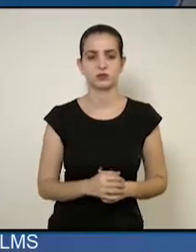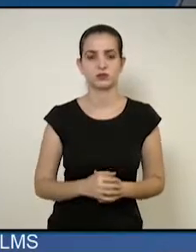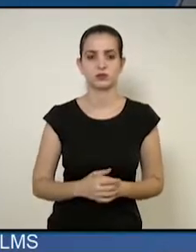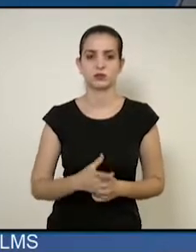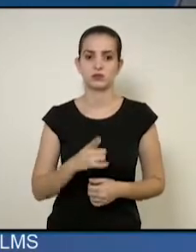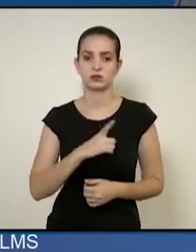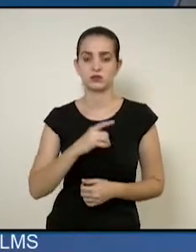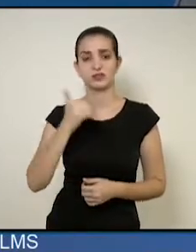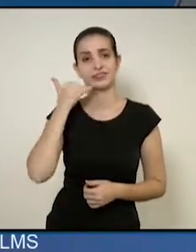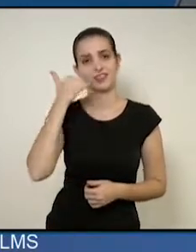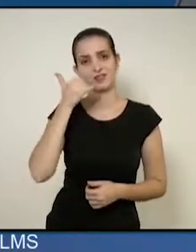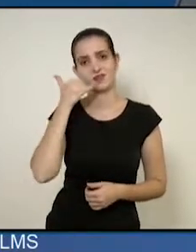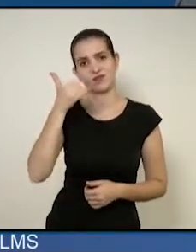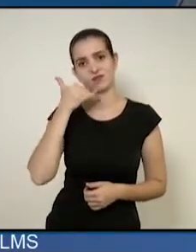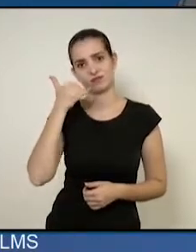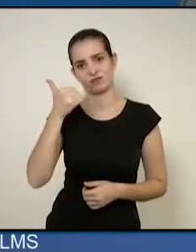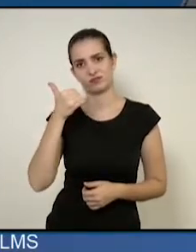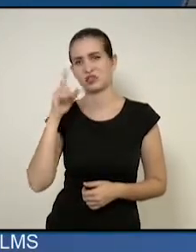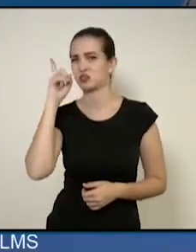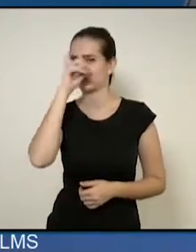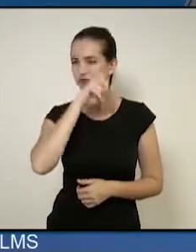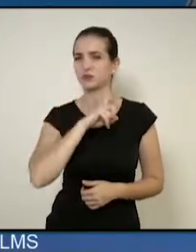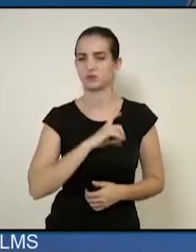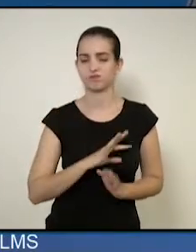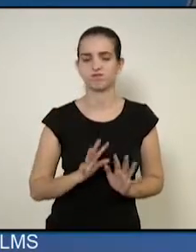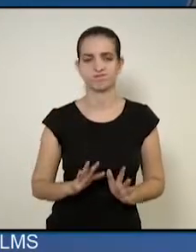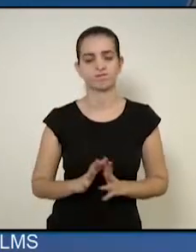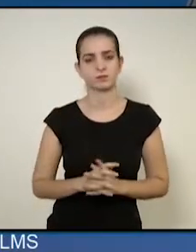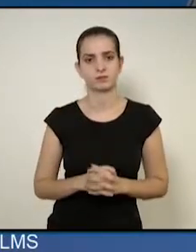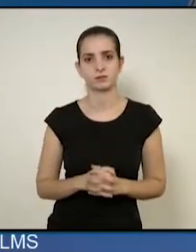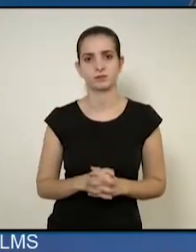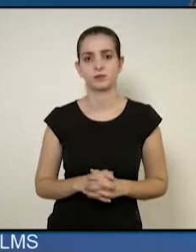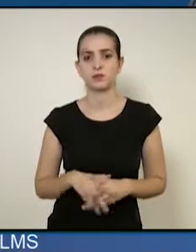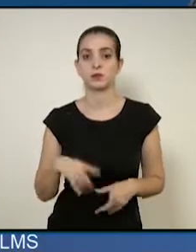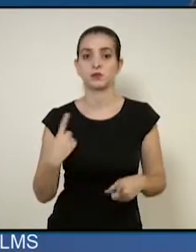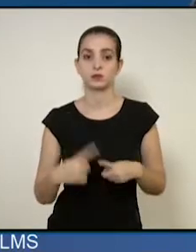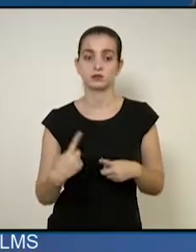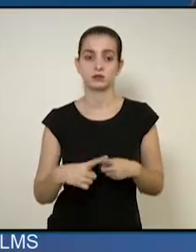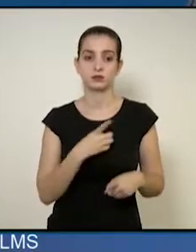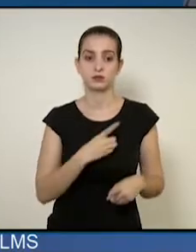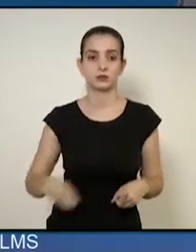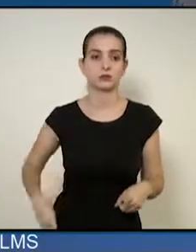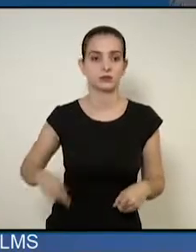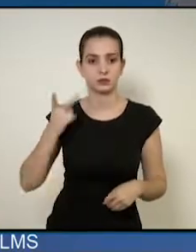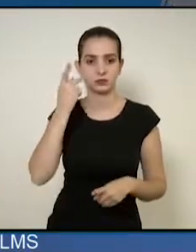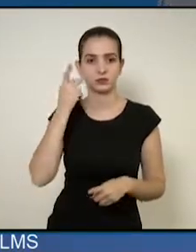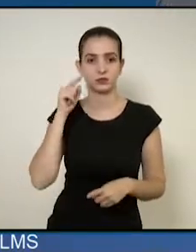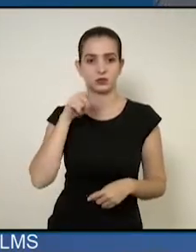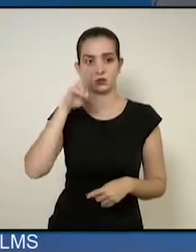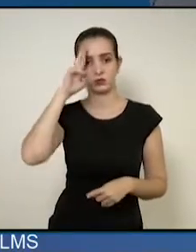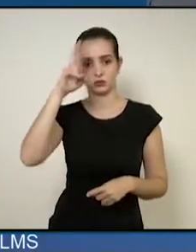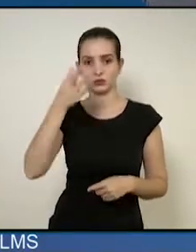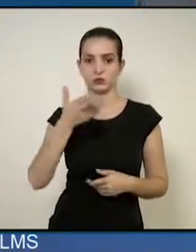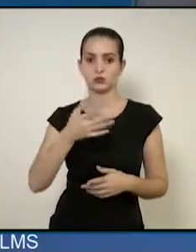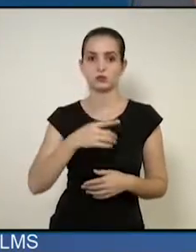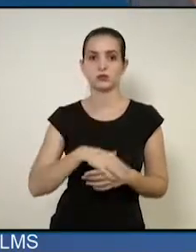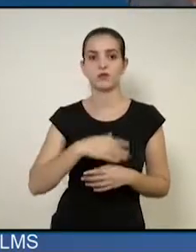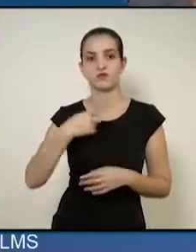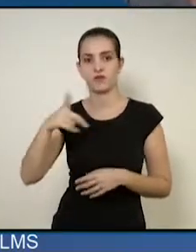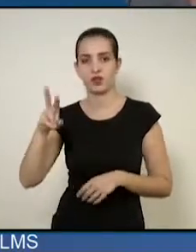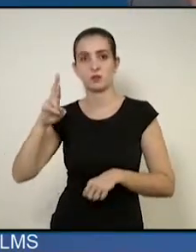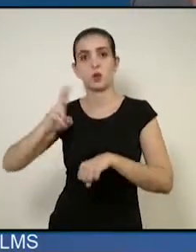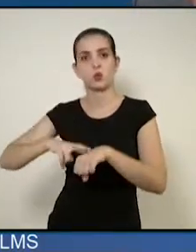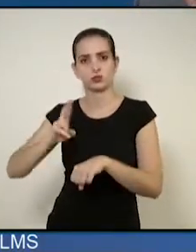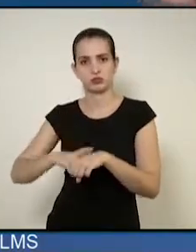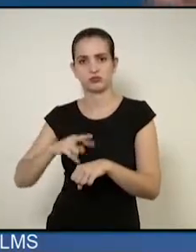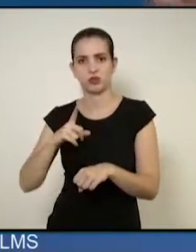com a telefonia móvel. É muito difícil. Porque, deputado Pedro Quer, Vossa Excelência sai daqui para Rochedinho, já tem